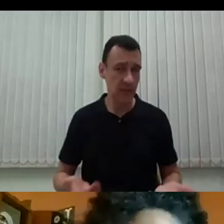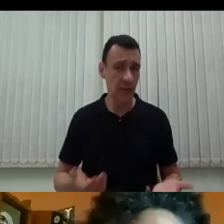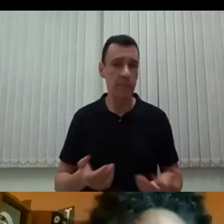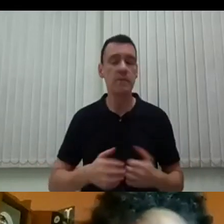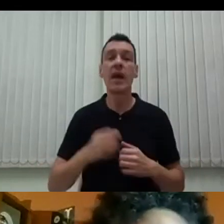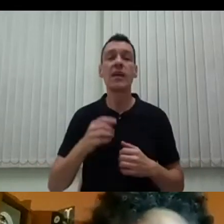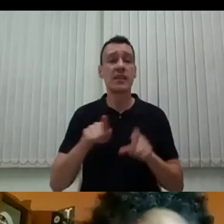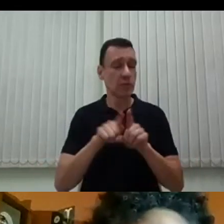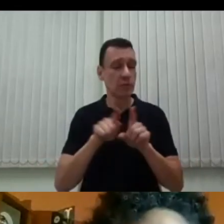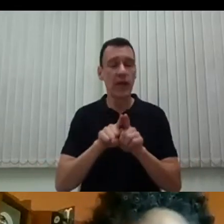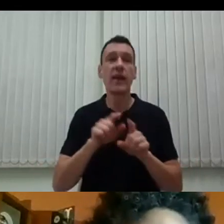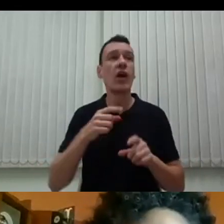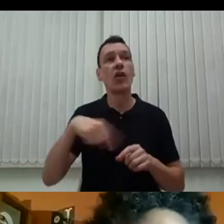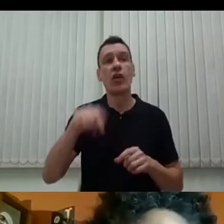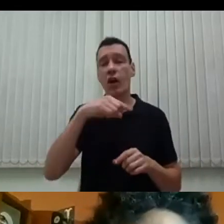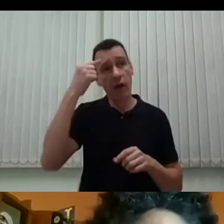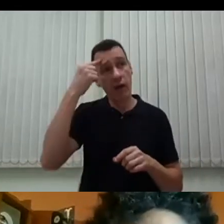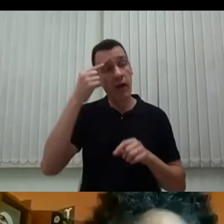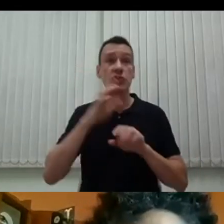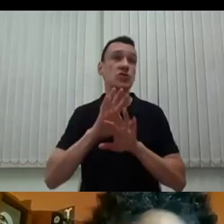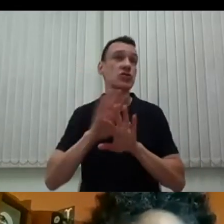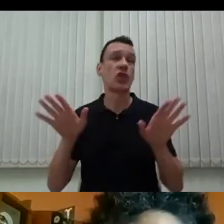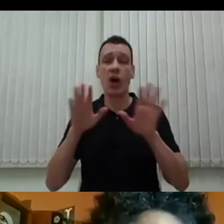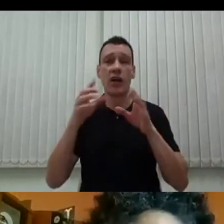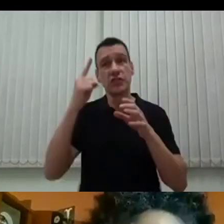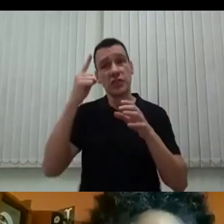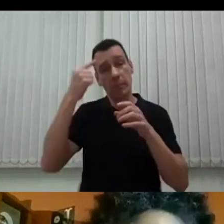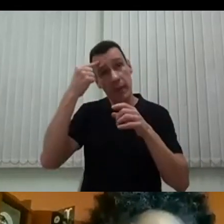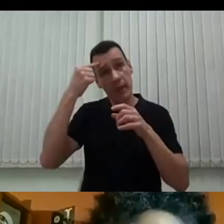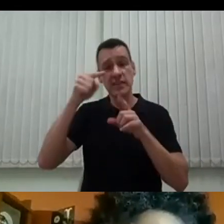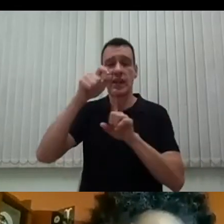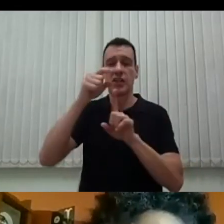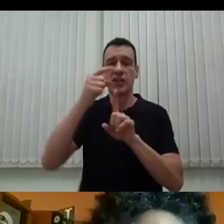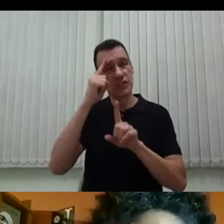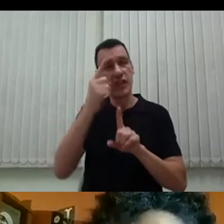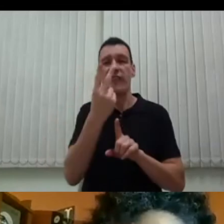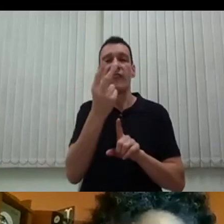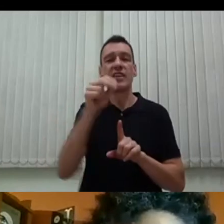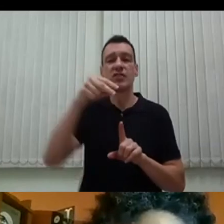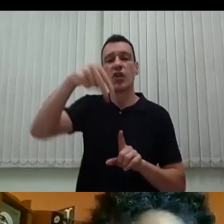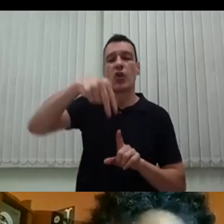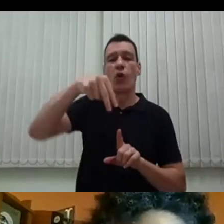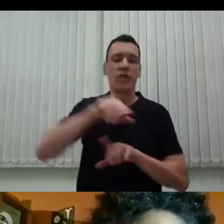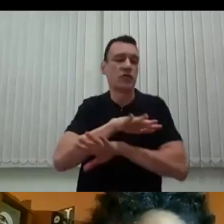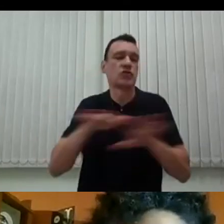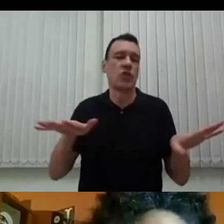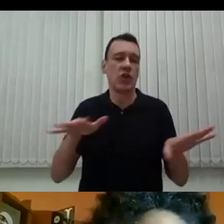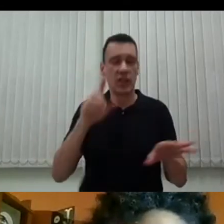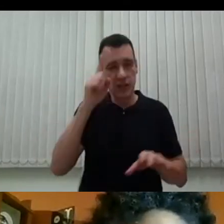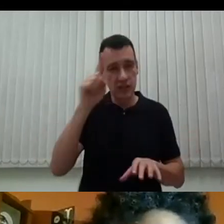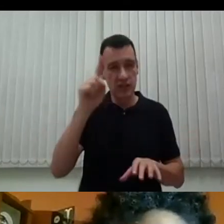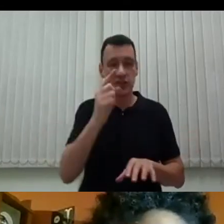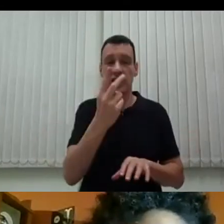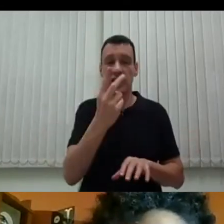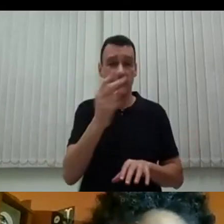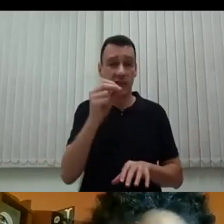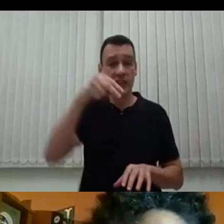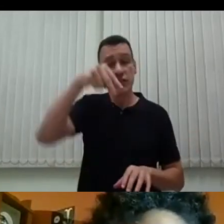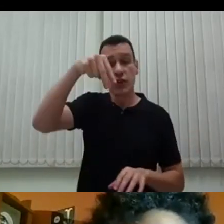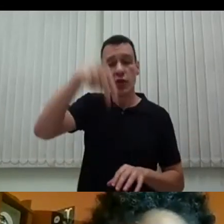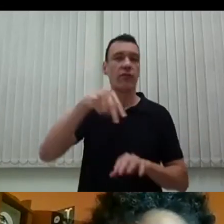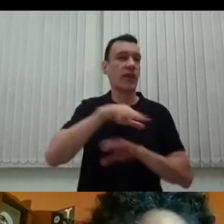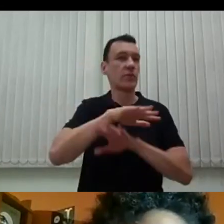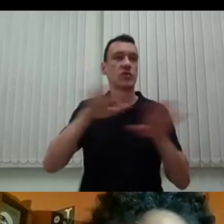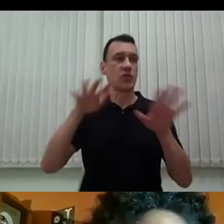Dia Nacional de Zumbi dos Palmares. Inclusive, em muitos estados, aqui no Maranhão, ano passado, revogaram também